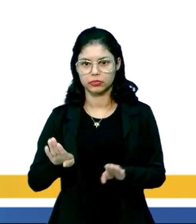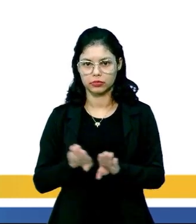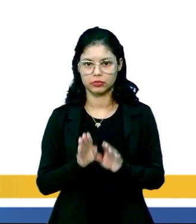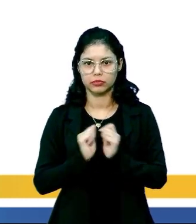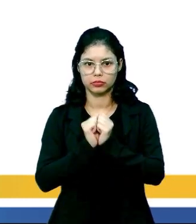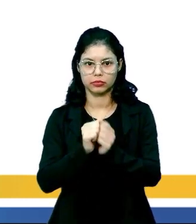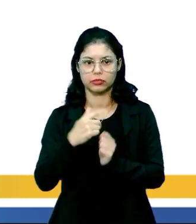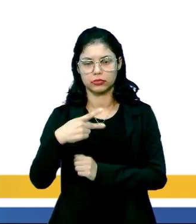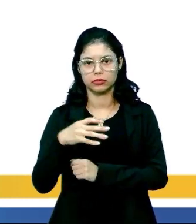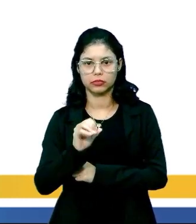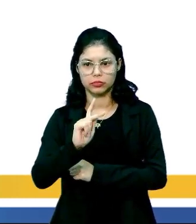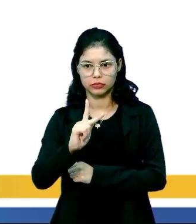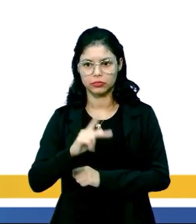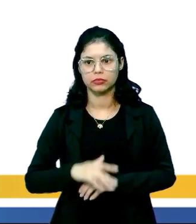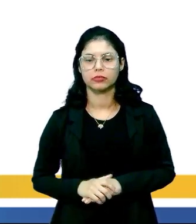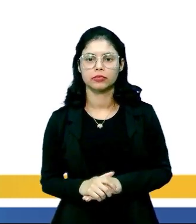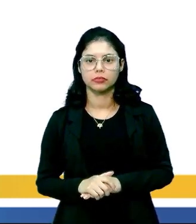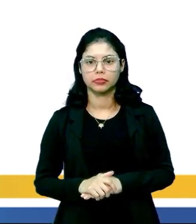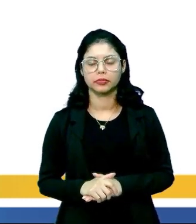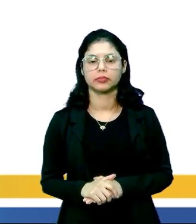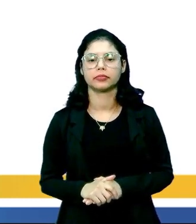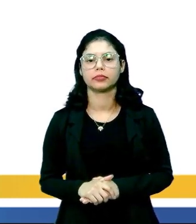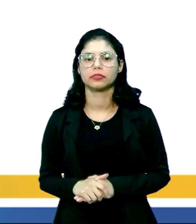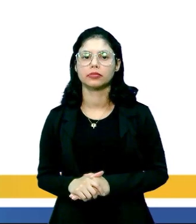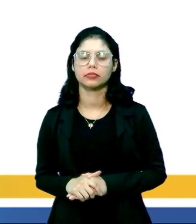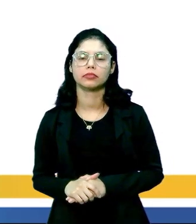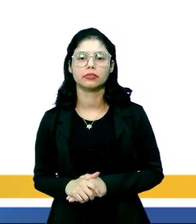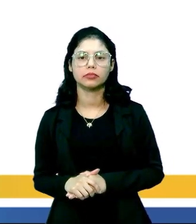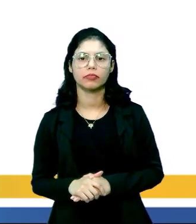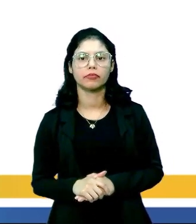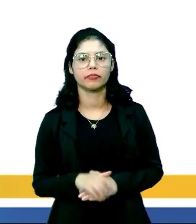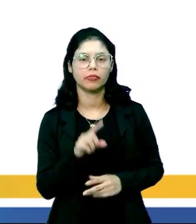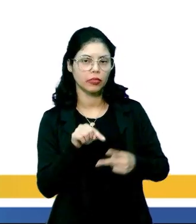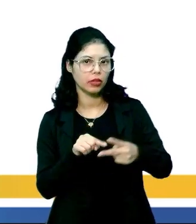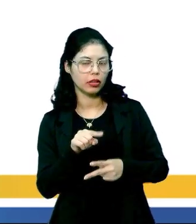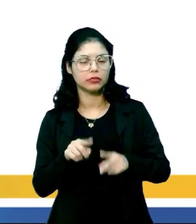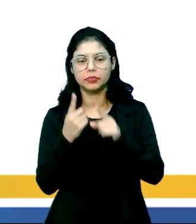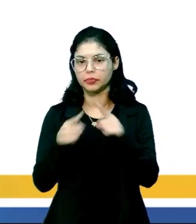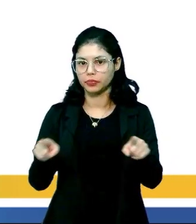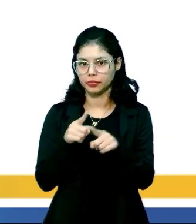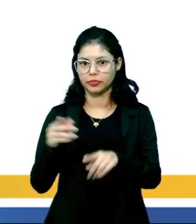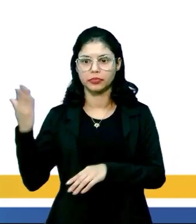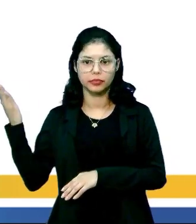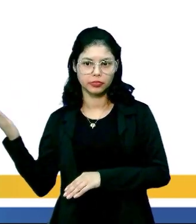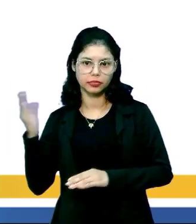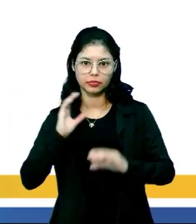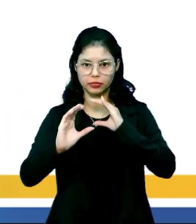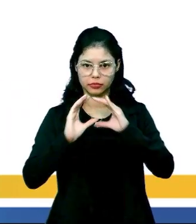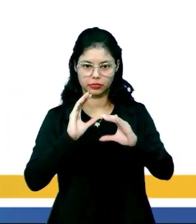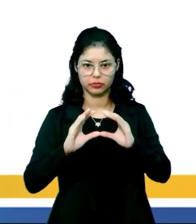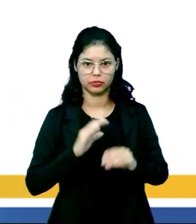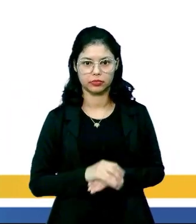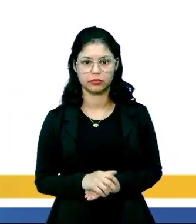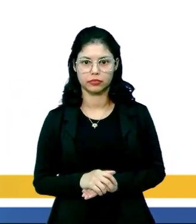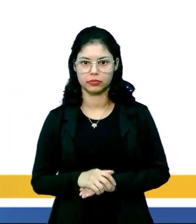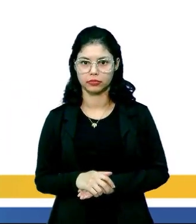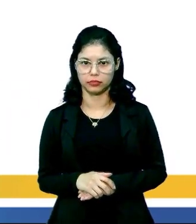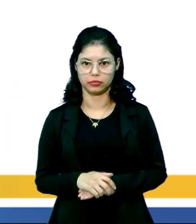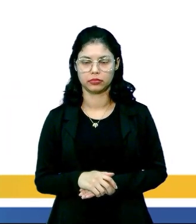pop então nós temos o funk e o pop que são os ritmos musicais que a cantora Anita